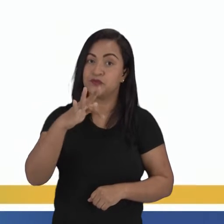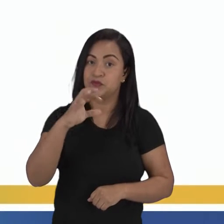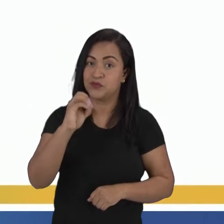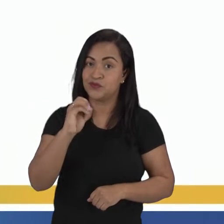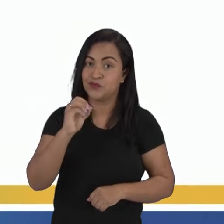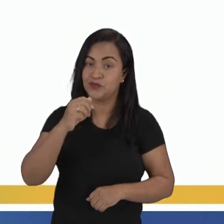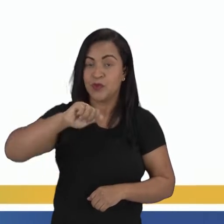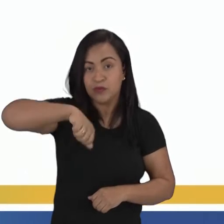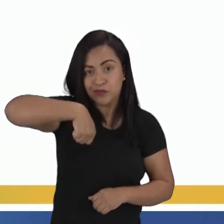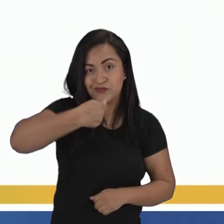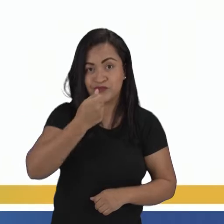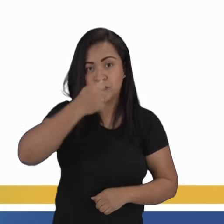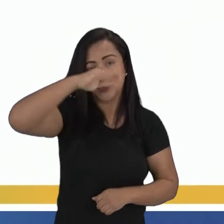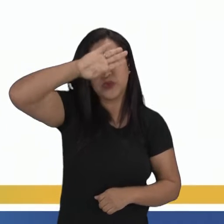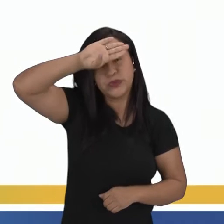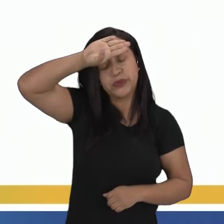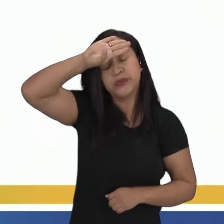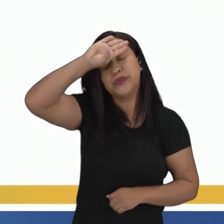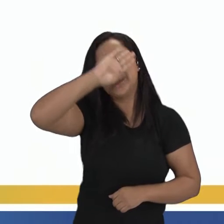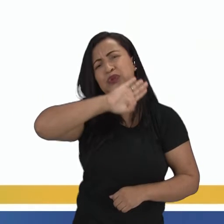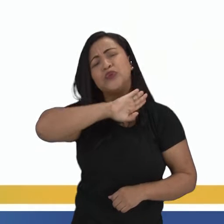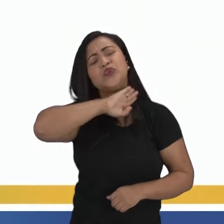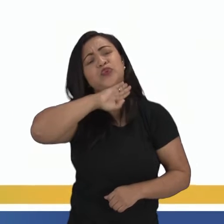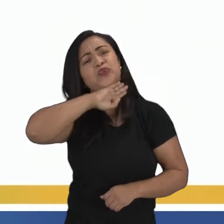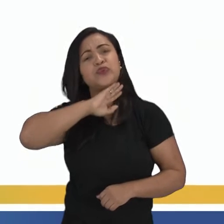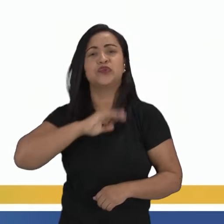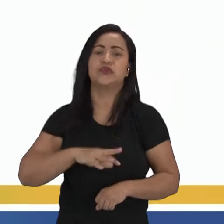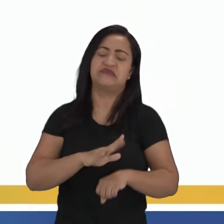das problemáticas mundiais que ocorreu aí